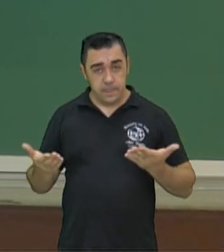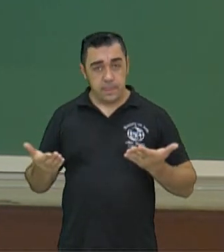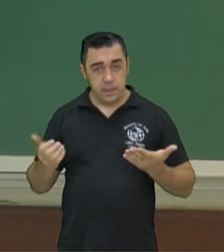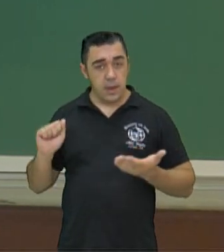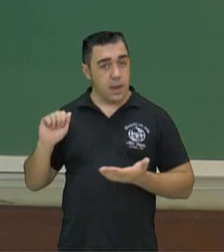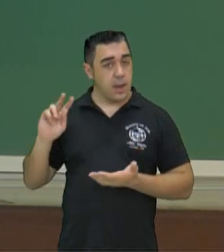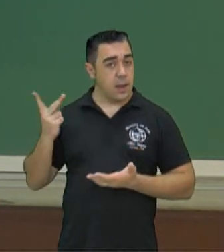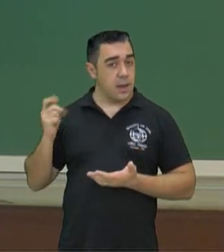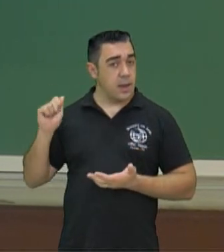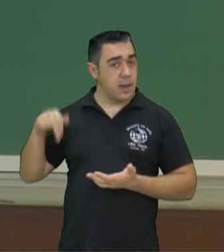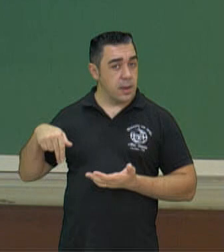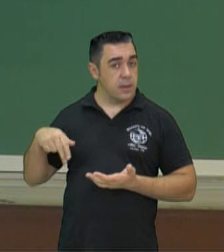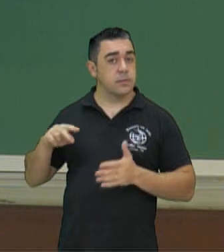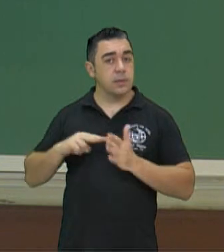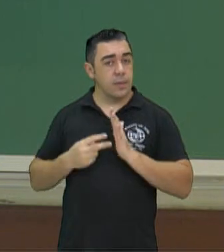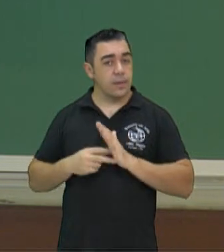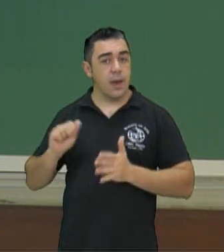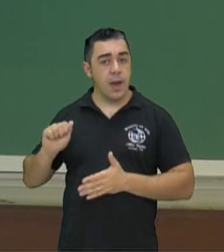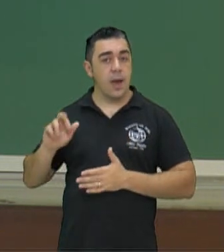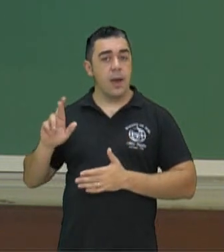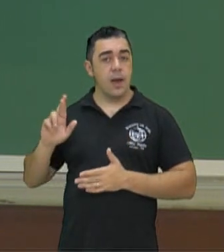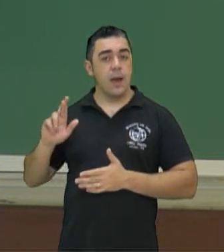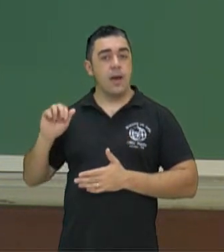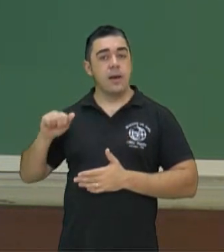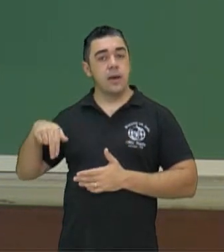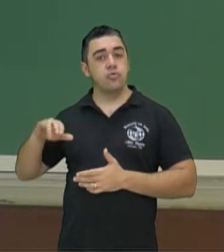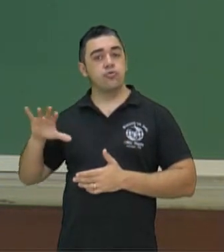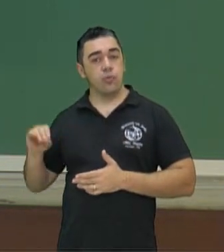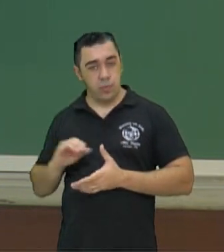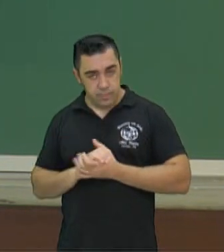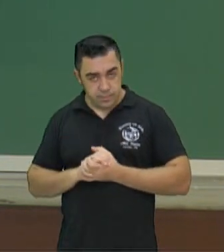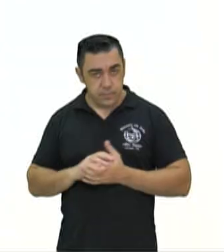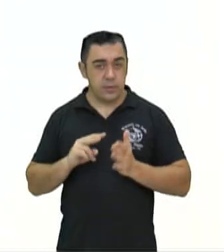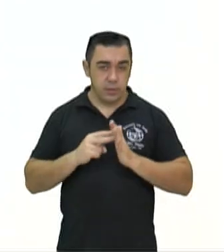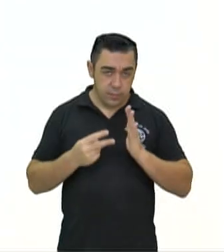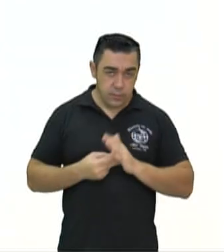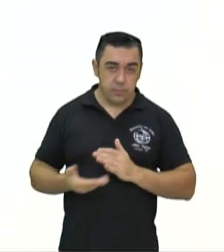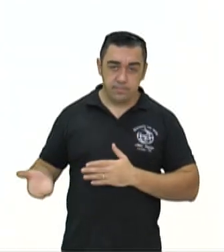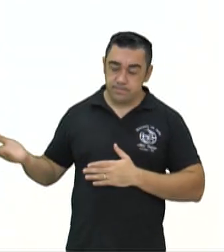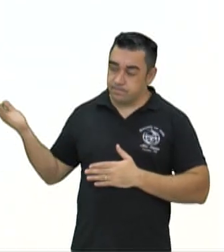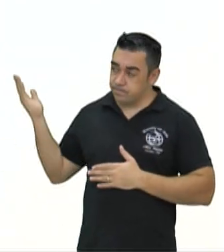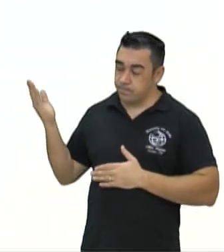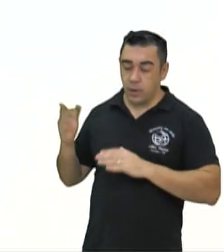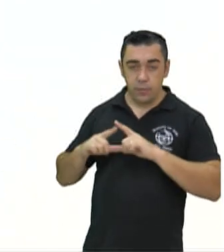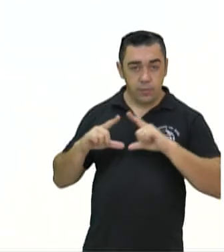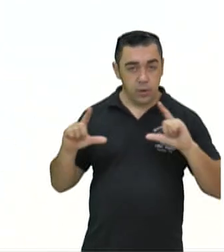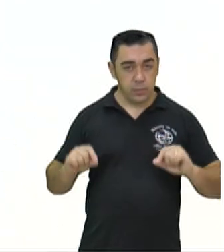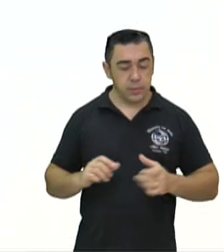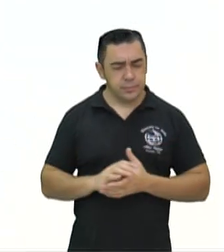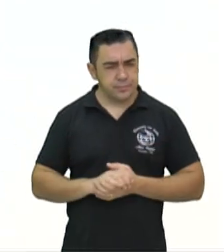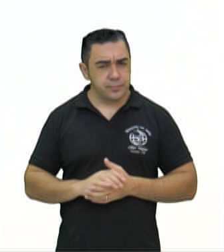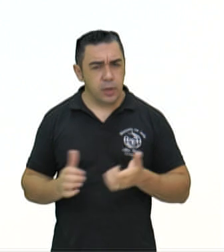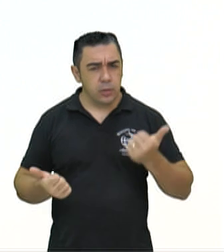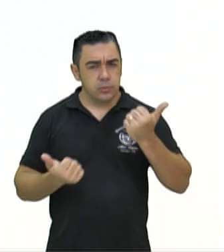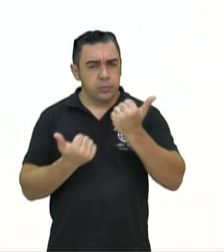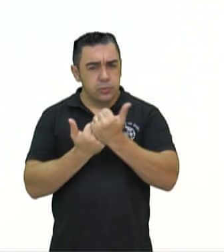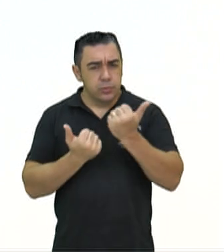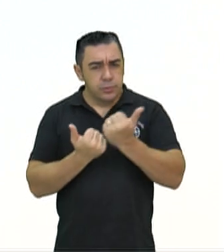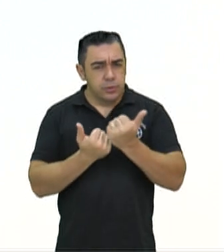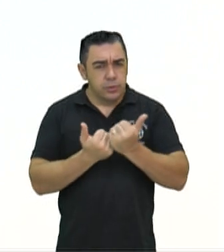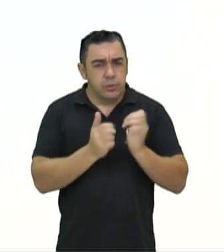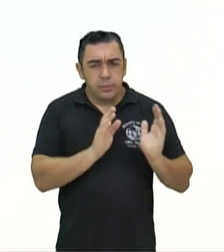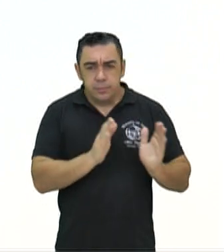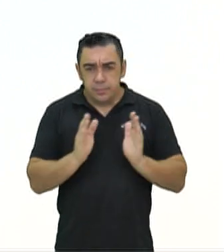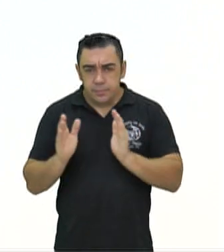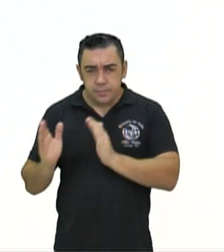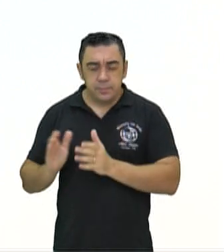de arranjo. Então, a gente vai resolver um problema de arranjo. Vamos substituir os valores